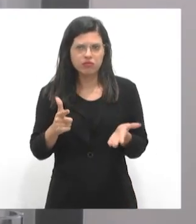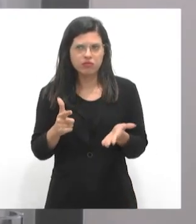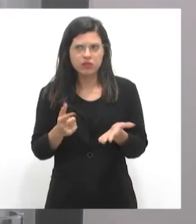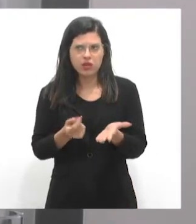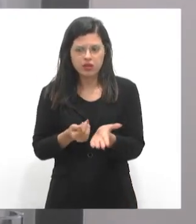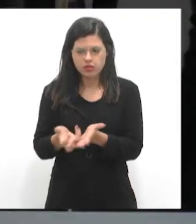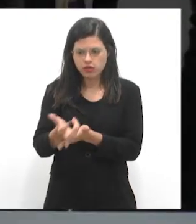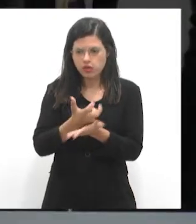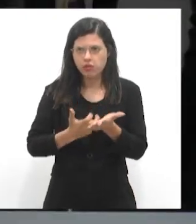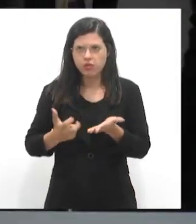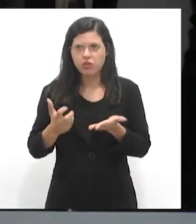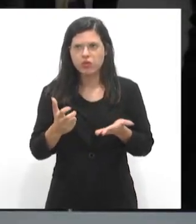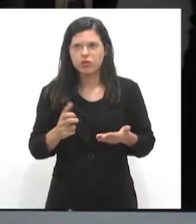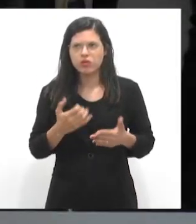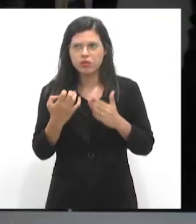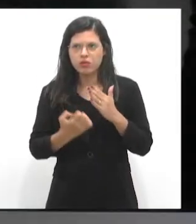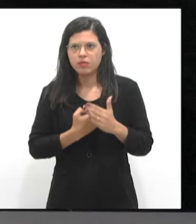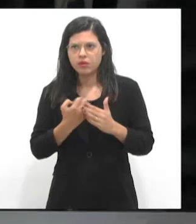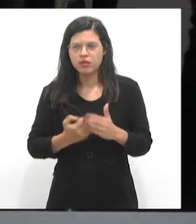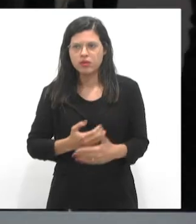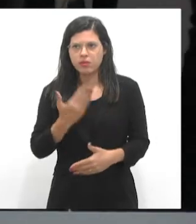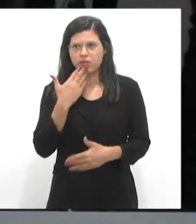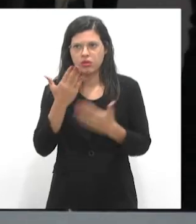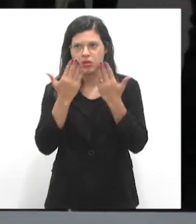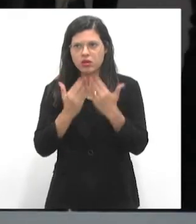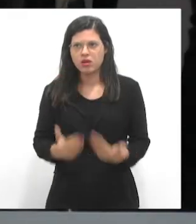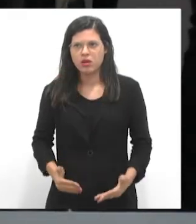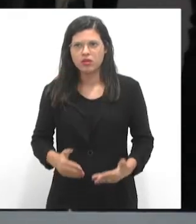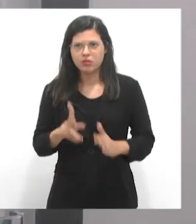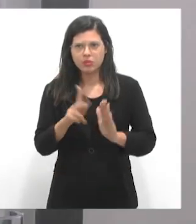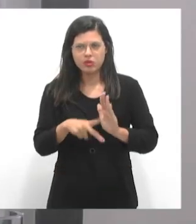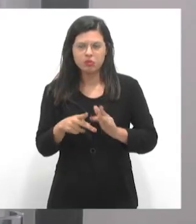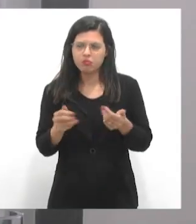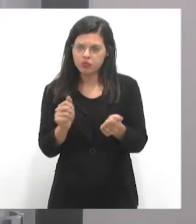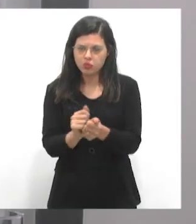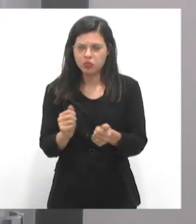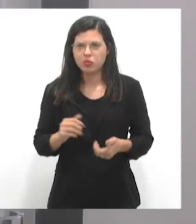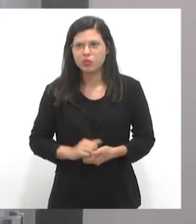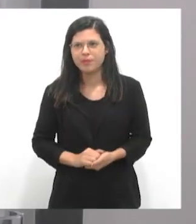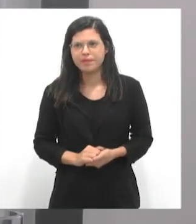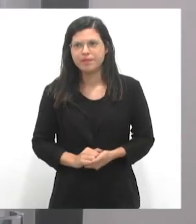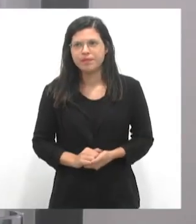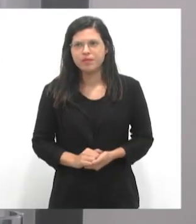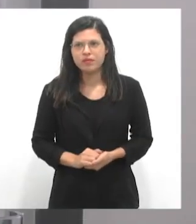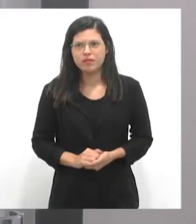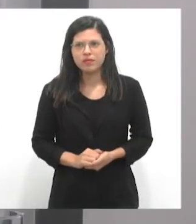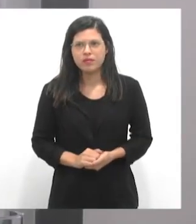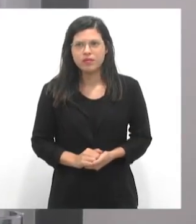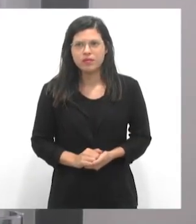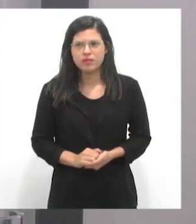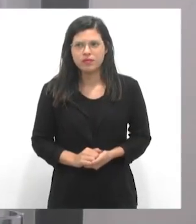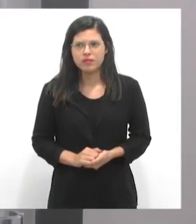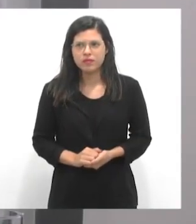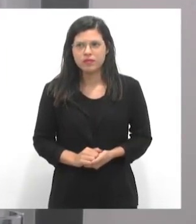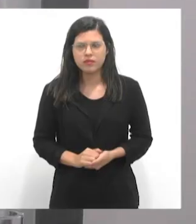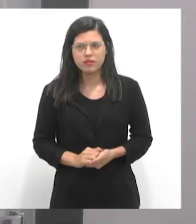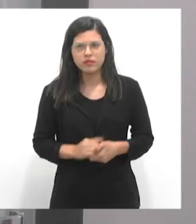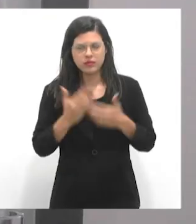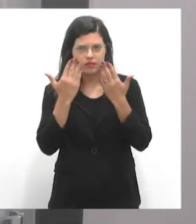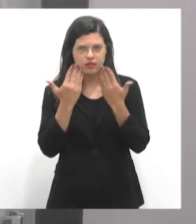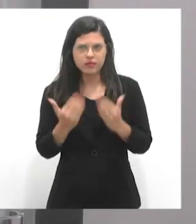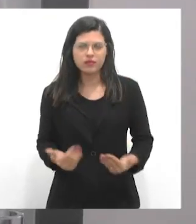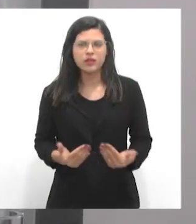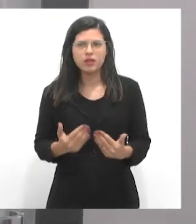ente público. Mas Pedimos vistas duplas. vamos embora. Fechado, então. Vistas concedidas a mim, ao deputado Luiz